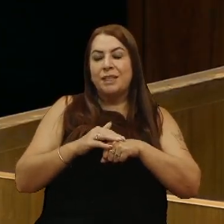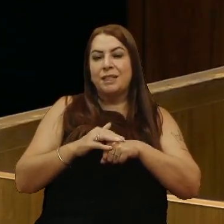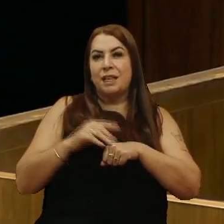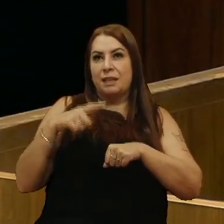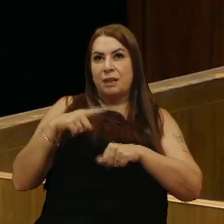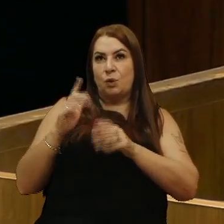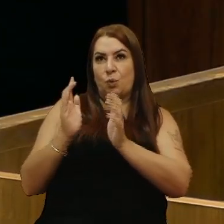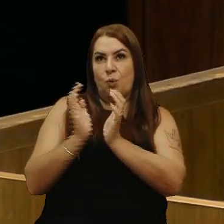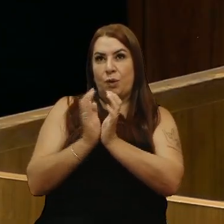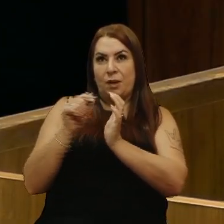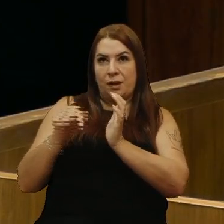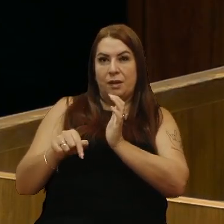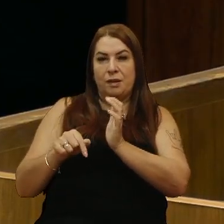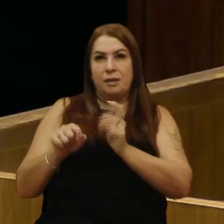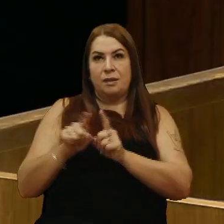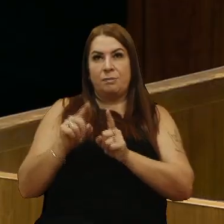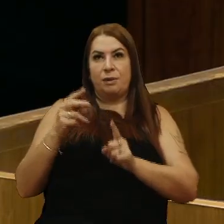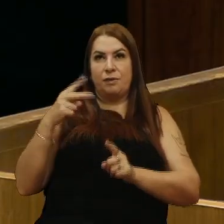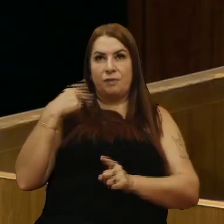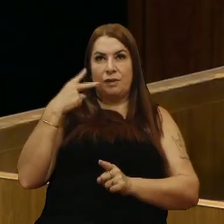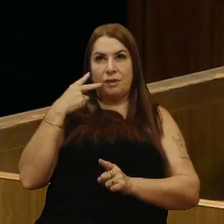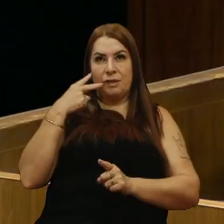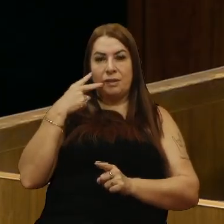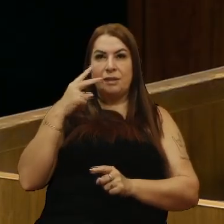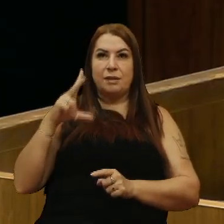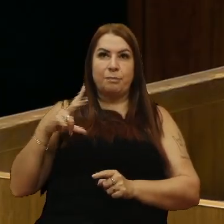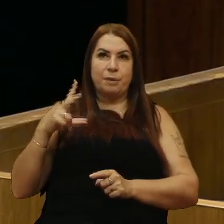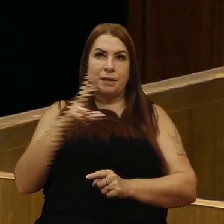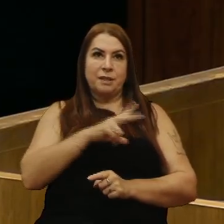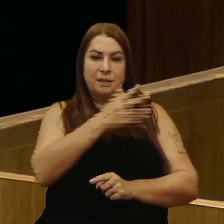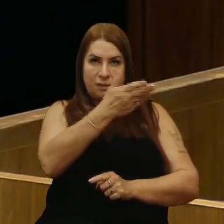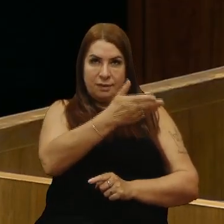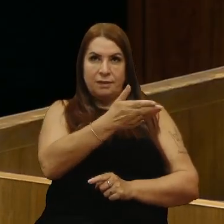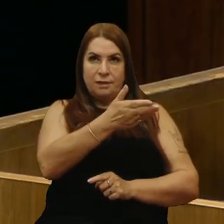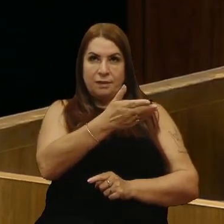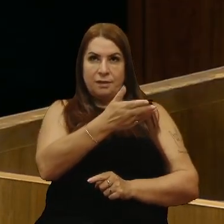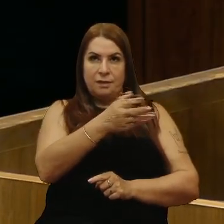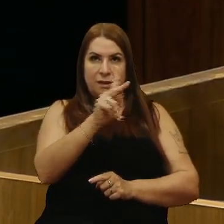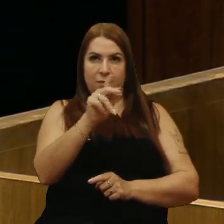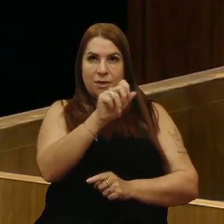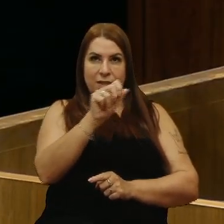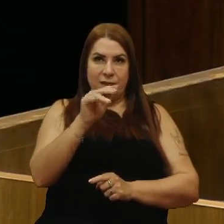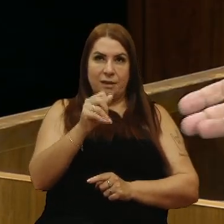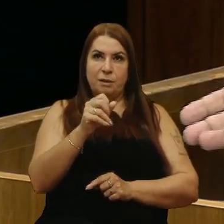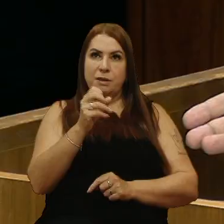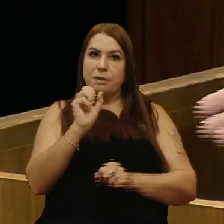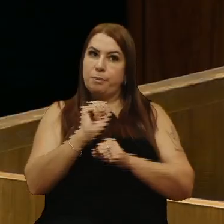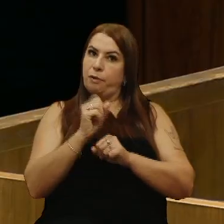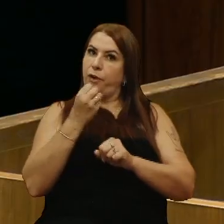colegas vereadores, que são pacientes do Panceira. Espero que falem bem, né?